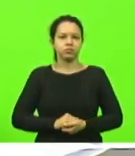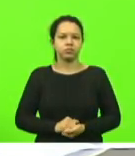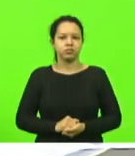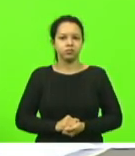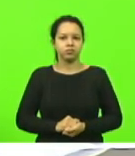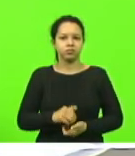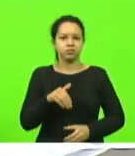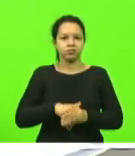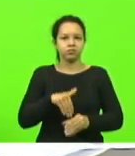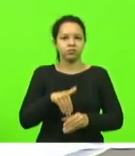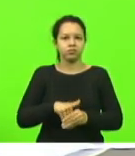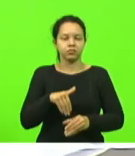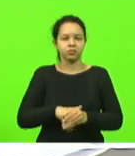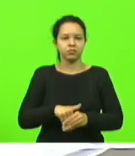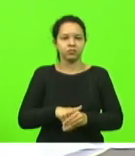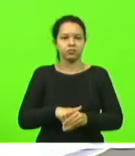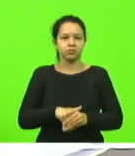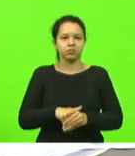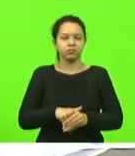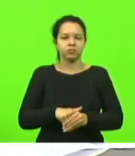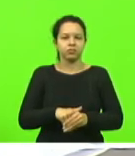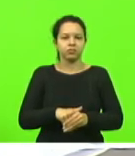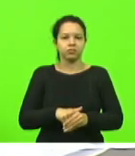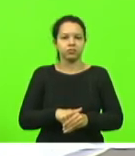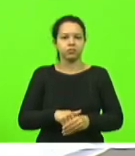não havendo quem queira discutir em votação.